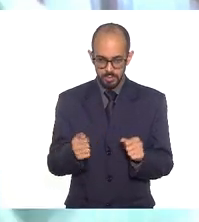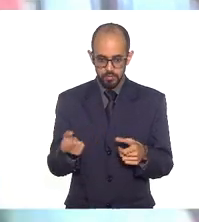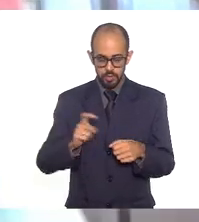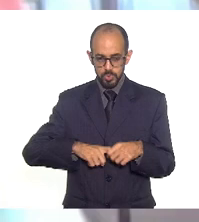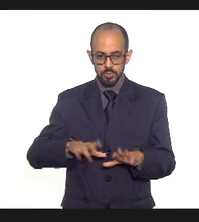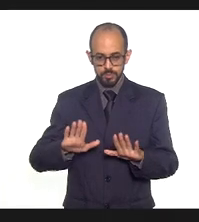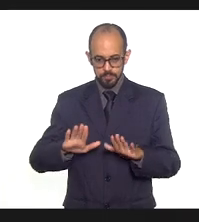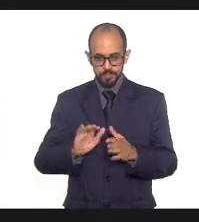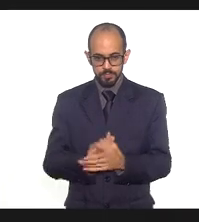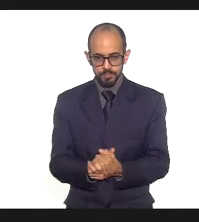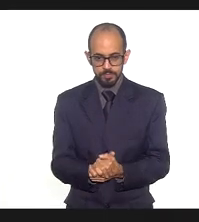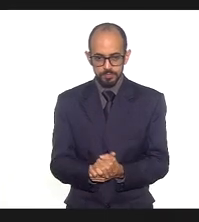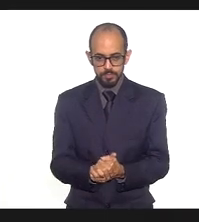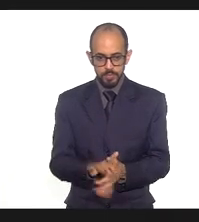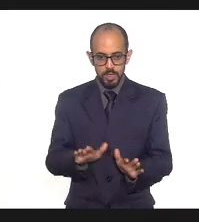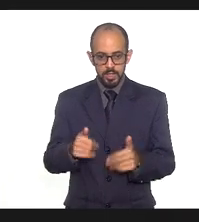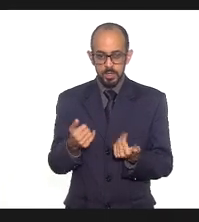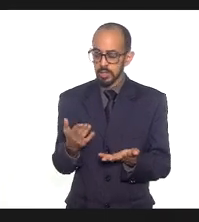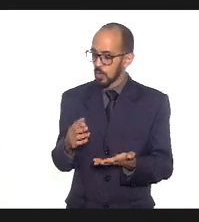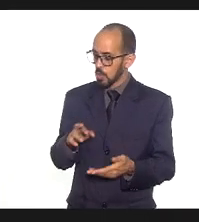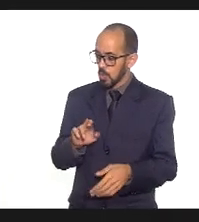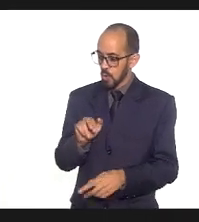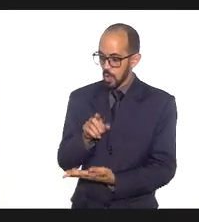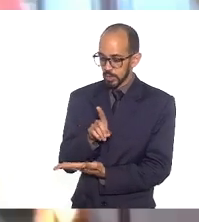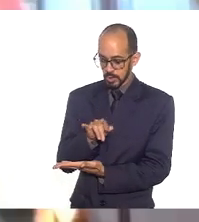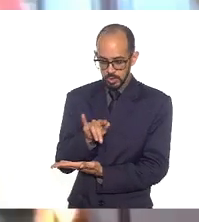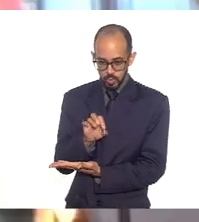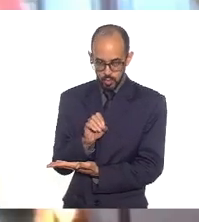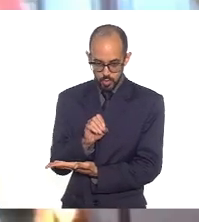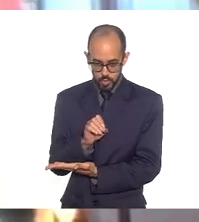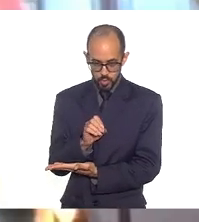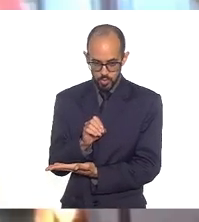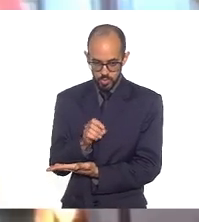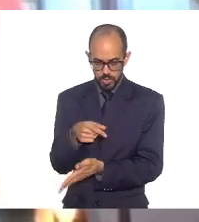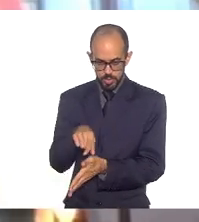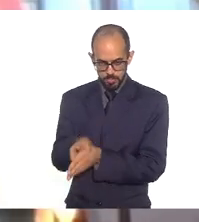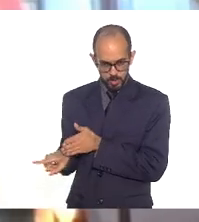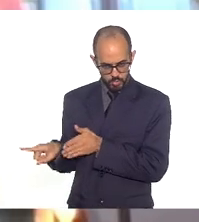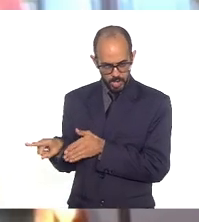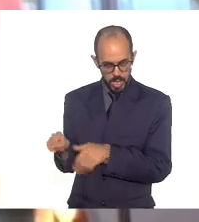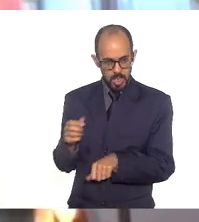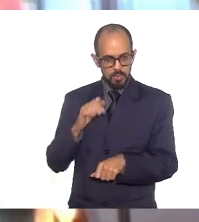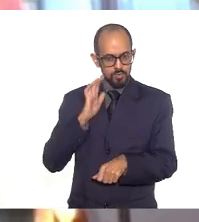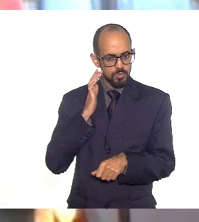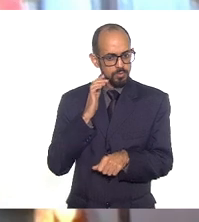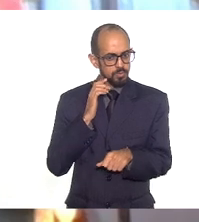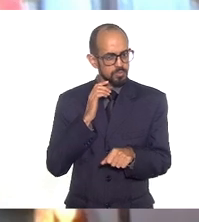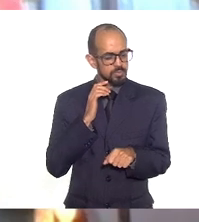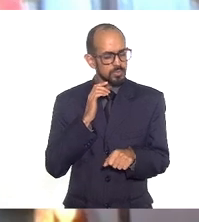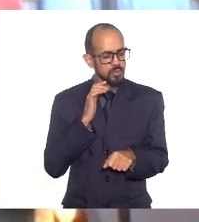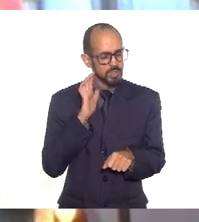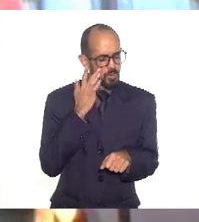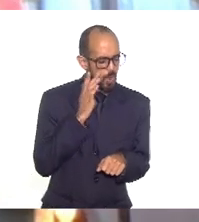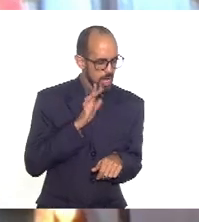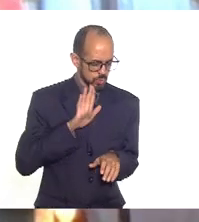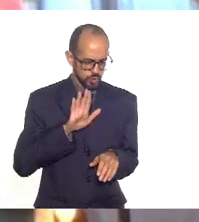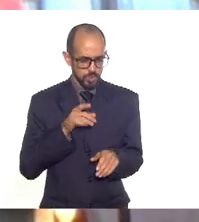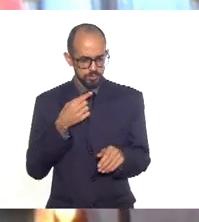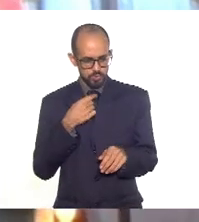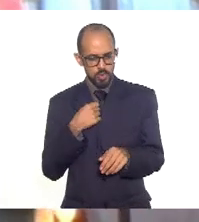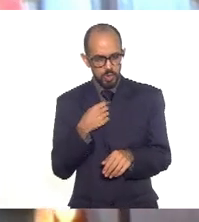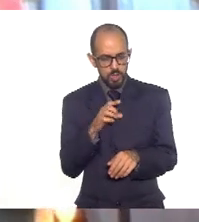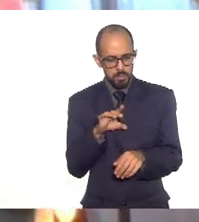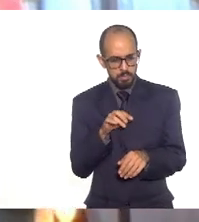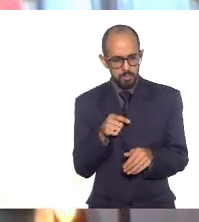Está aqui. Tô aqui. Rodrigo, deixa eu te dizer. Você não acha que o seguinte, que você fala